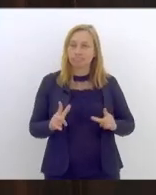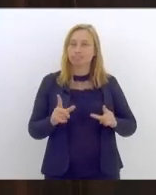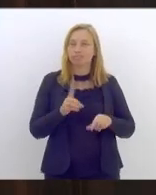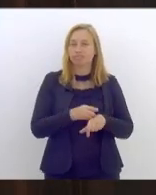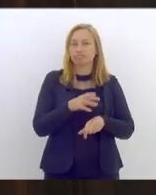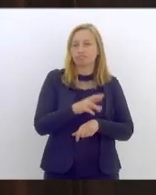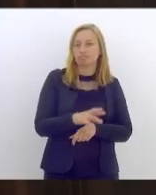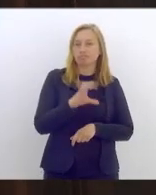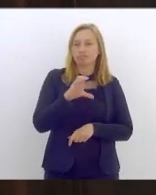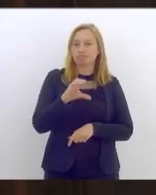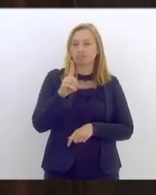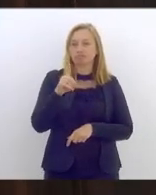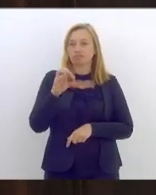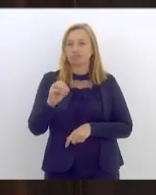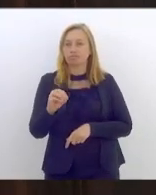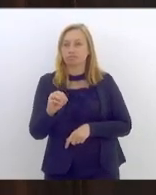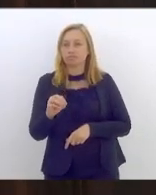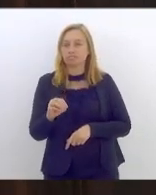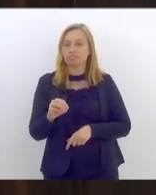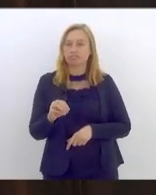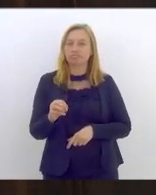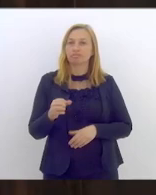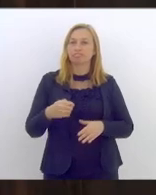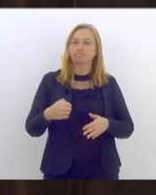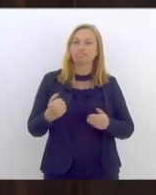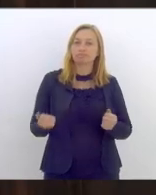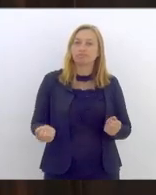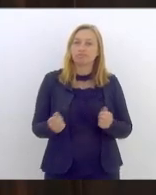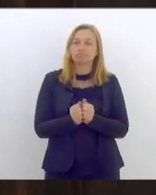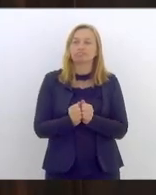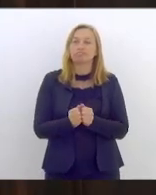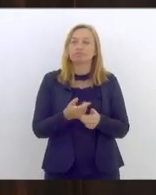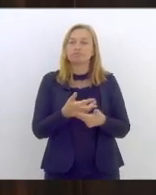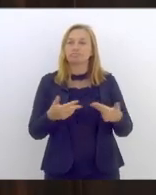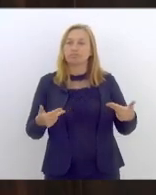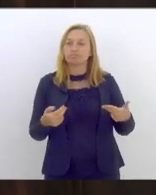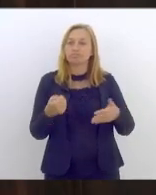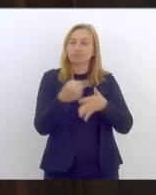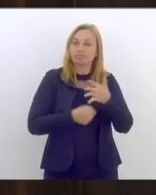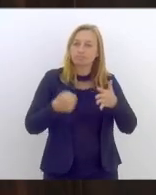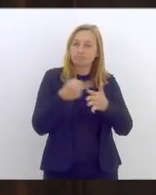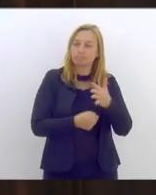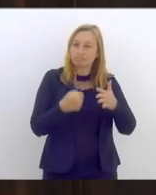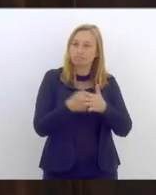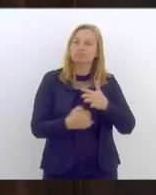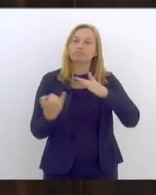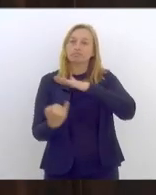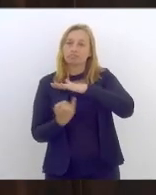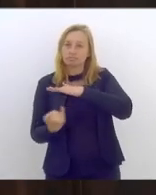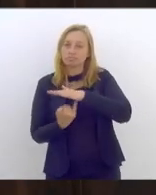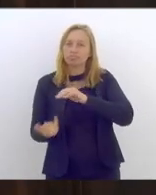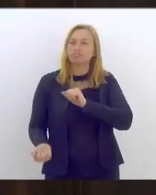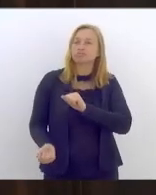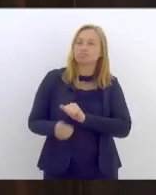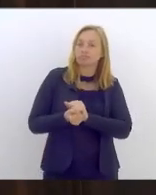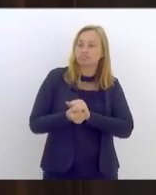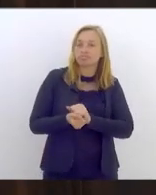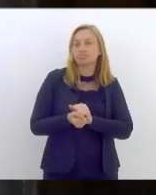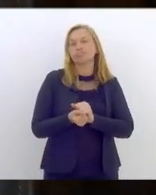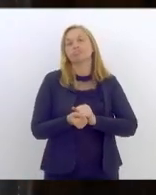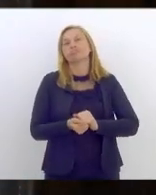foi fomos parceiros em muitas lutas institucionais né tivemos muitas vezes juntos